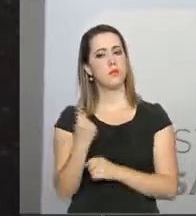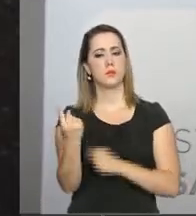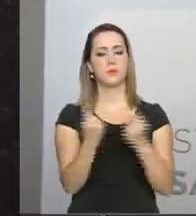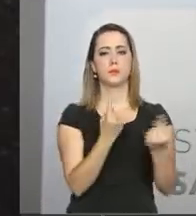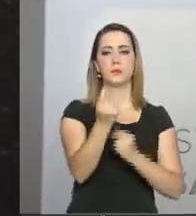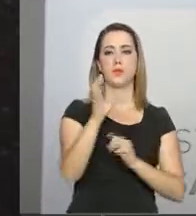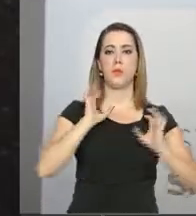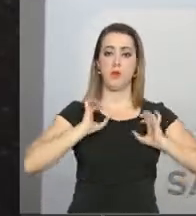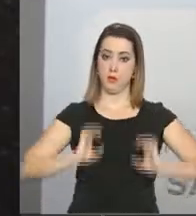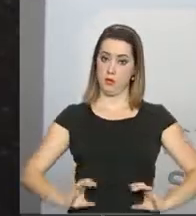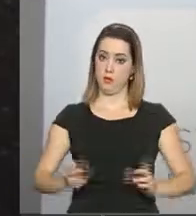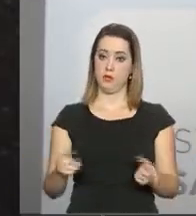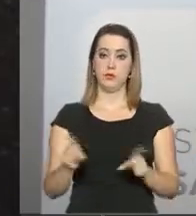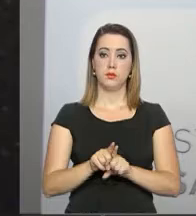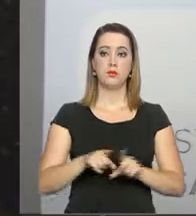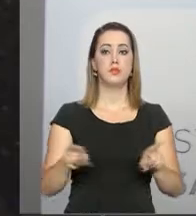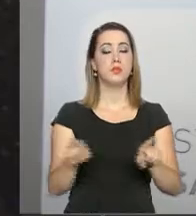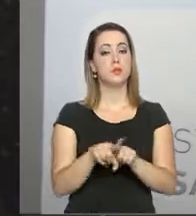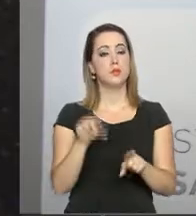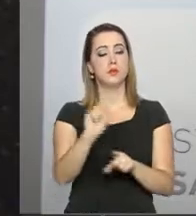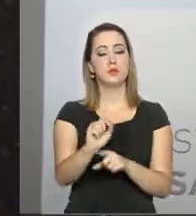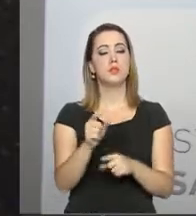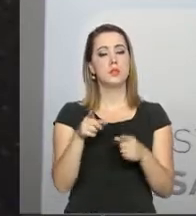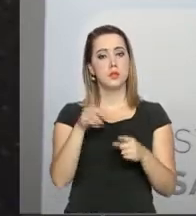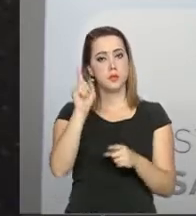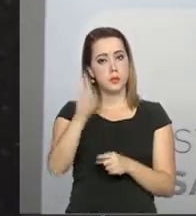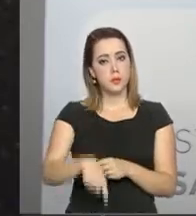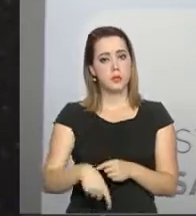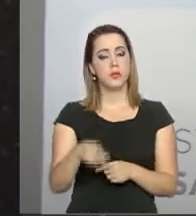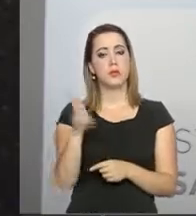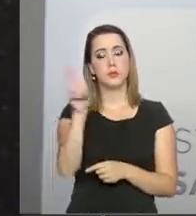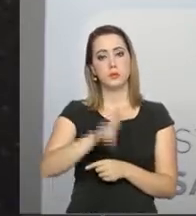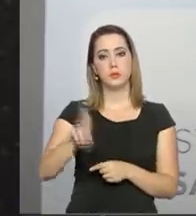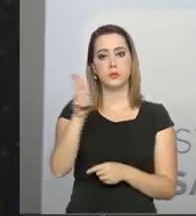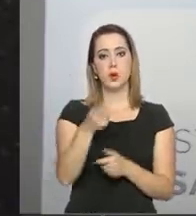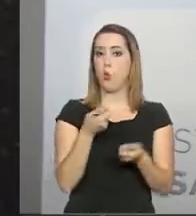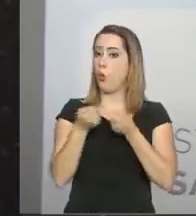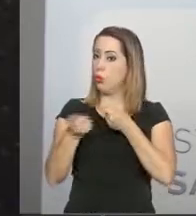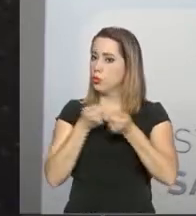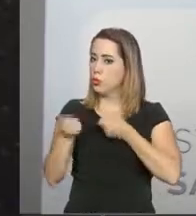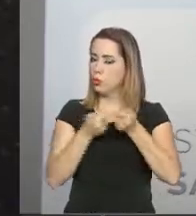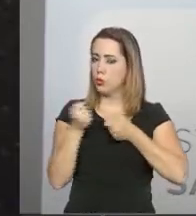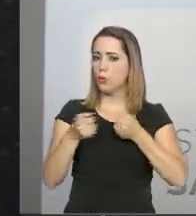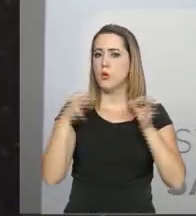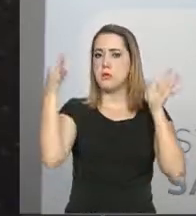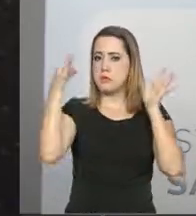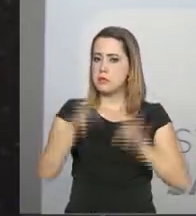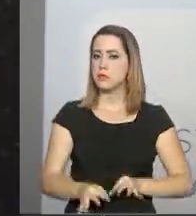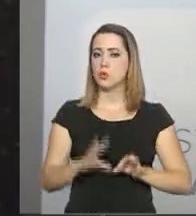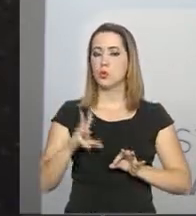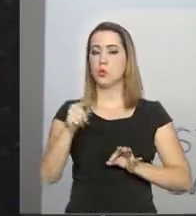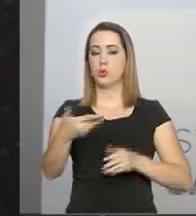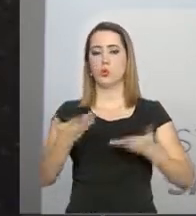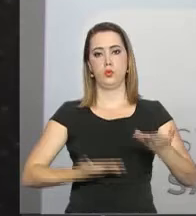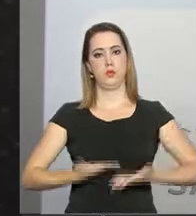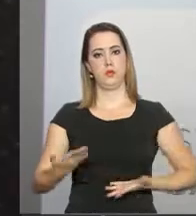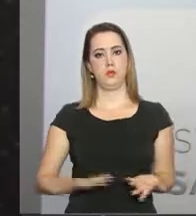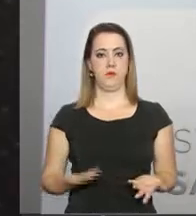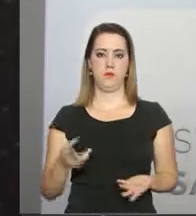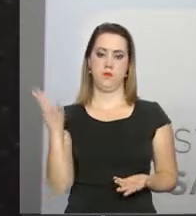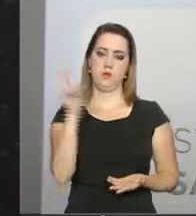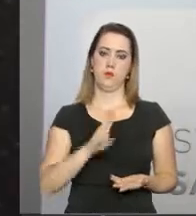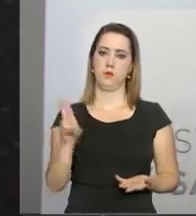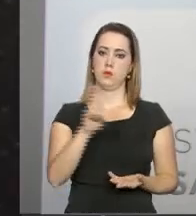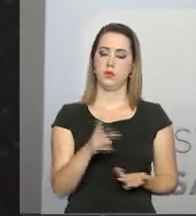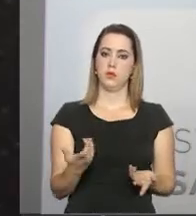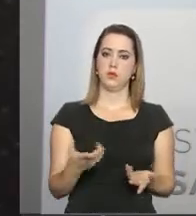nesse cartão, e também servirá para o controle de qualidade e a confirmação dos serviços. Cada serviço de saúde lançado